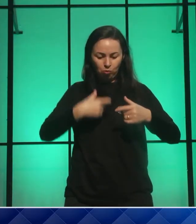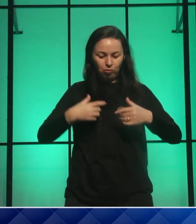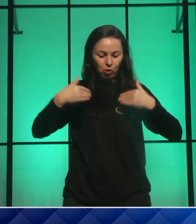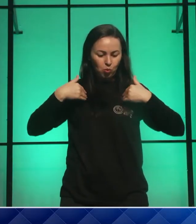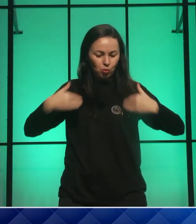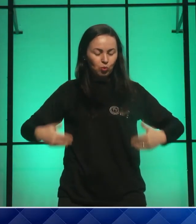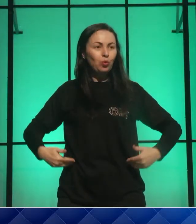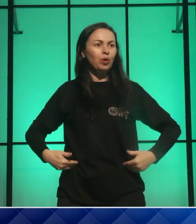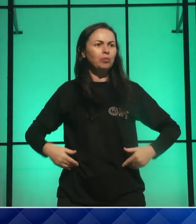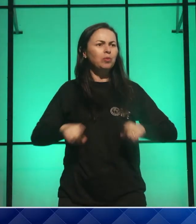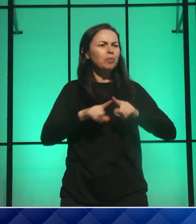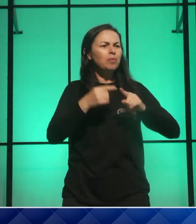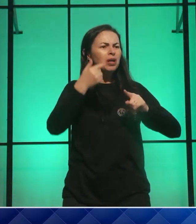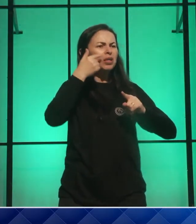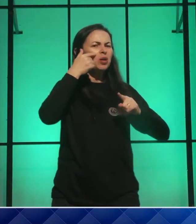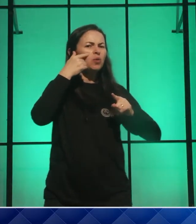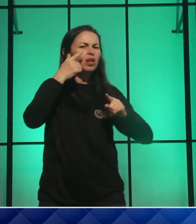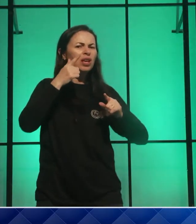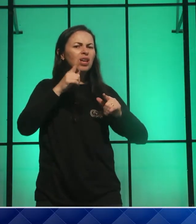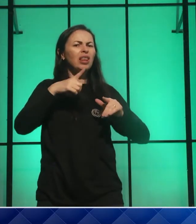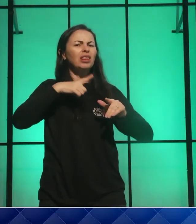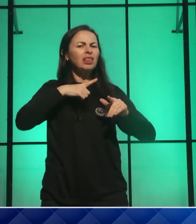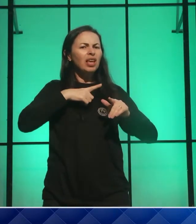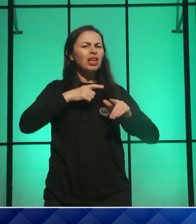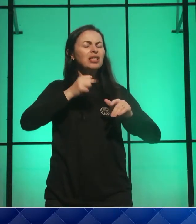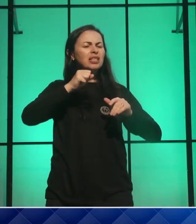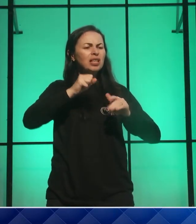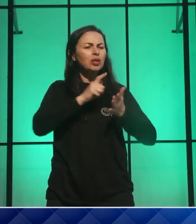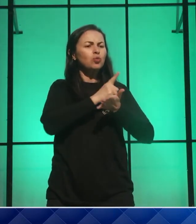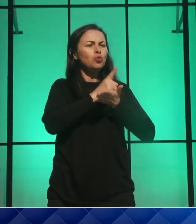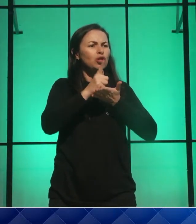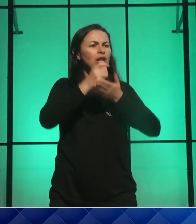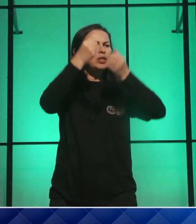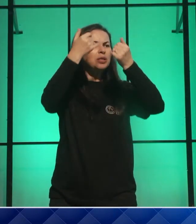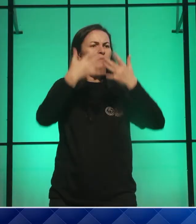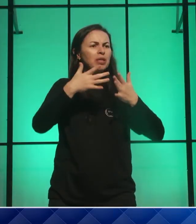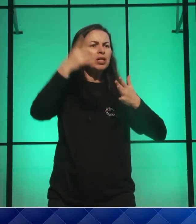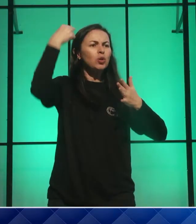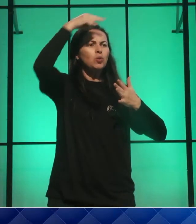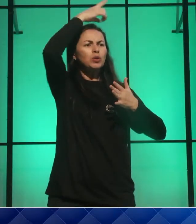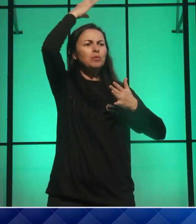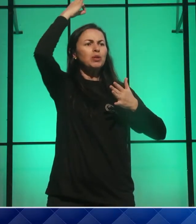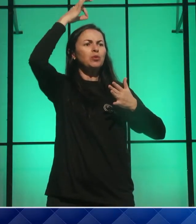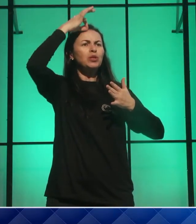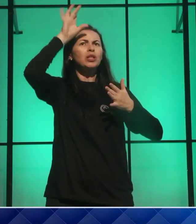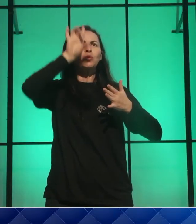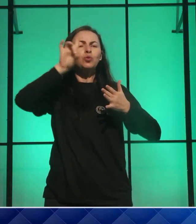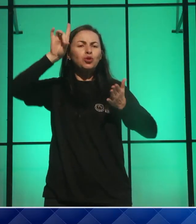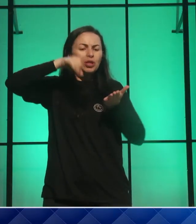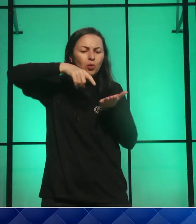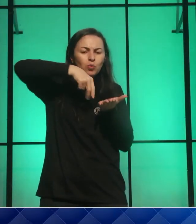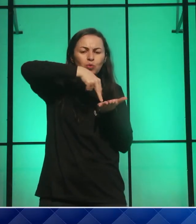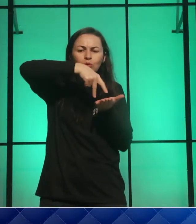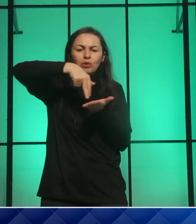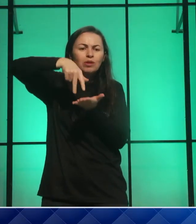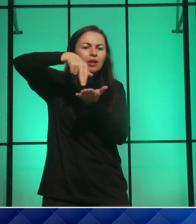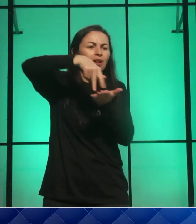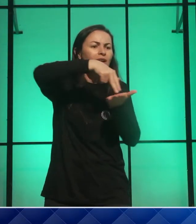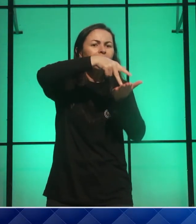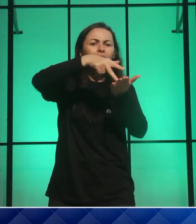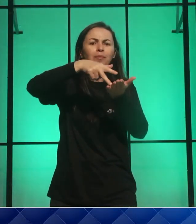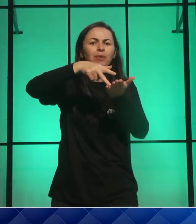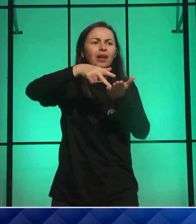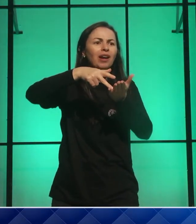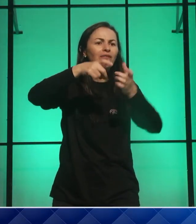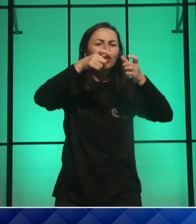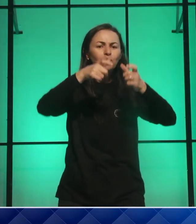no Gênesis que o Espírito de Deus todos os dias descia e caminhava no jardim. Como que Deus